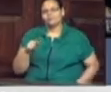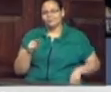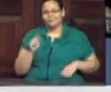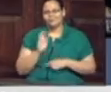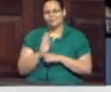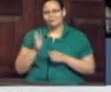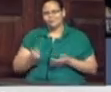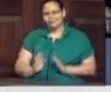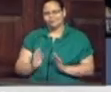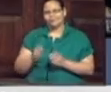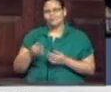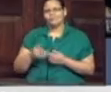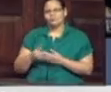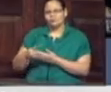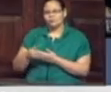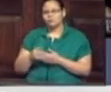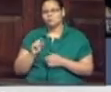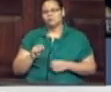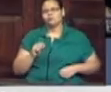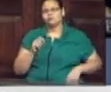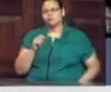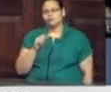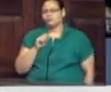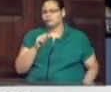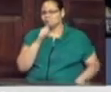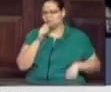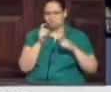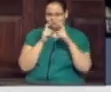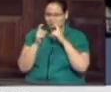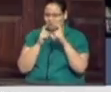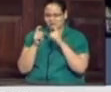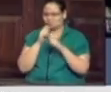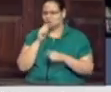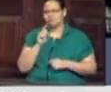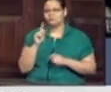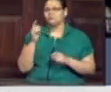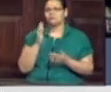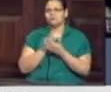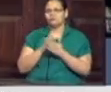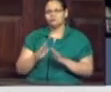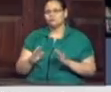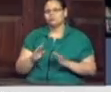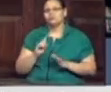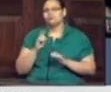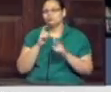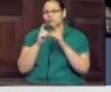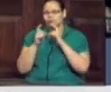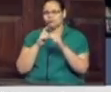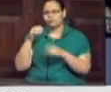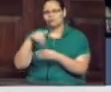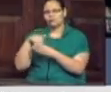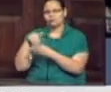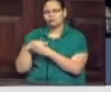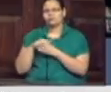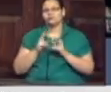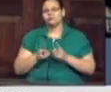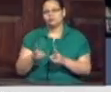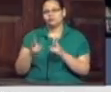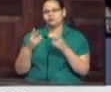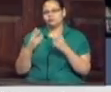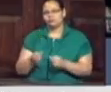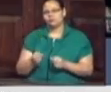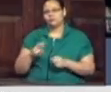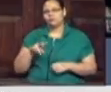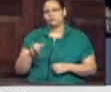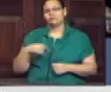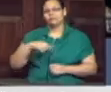relator deputado Dica. Em discussão, não havendo quem queira discutir, encerra a discussão. Em votação, os senhores que aprovam nesse como estão,